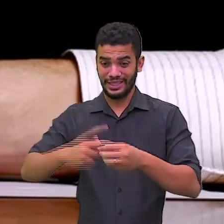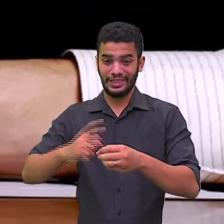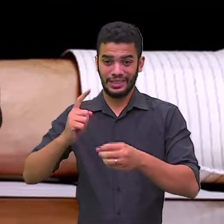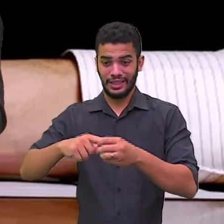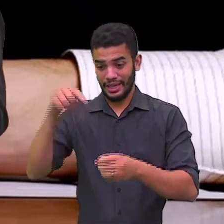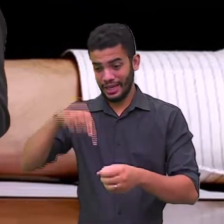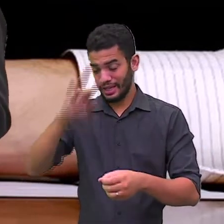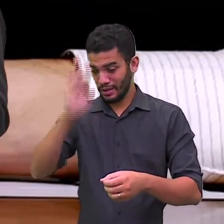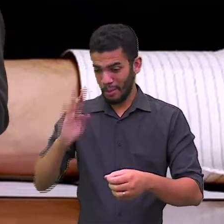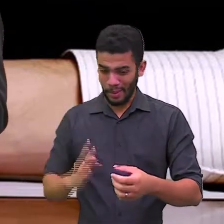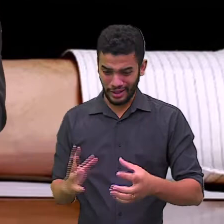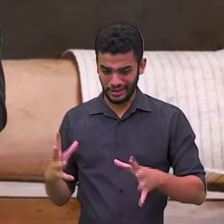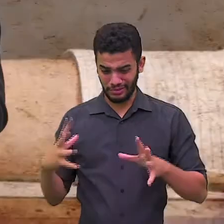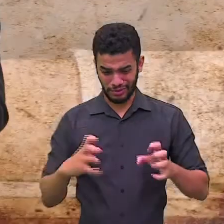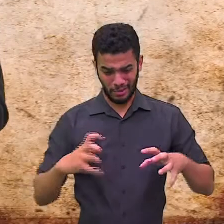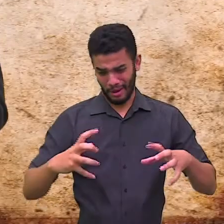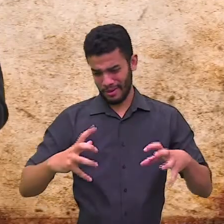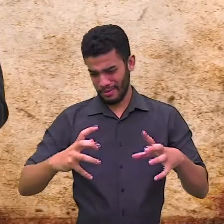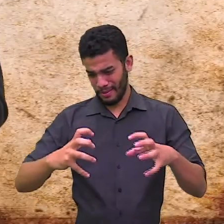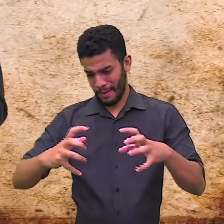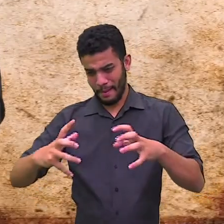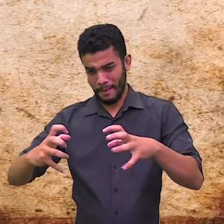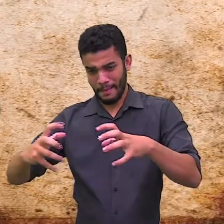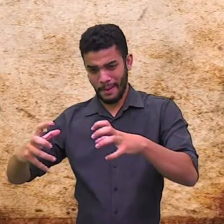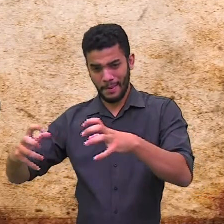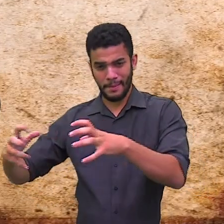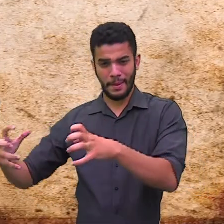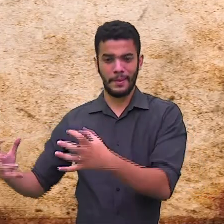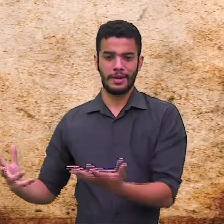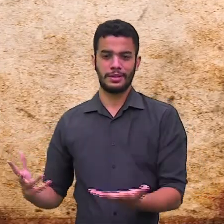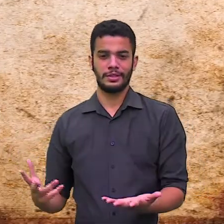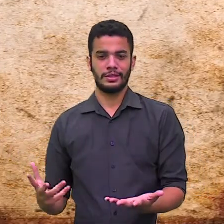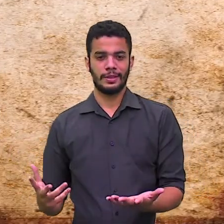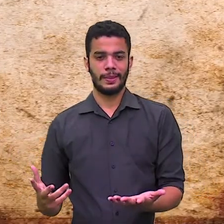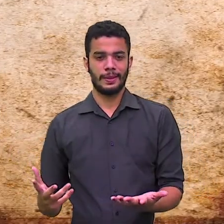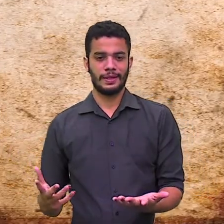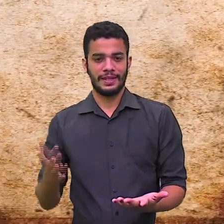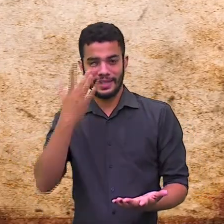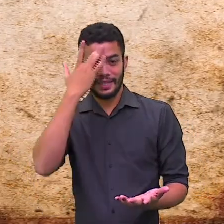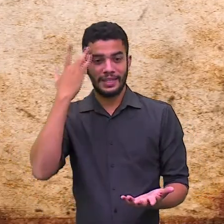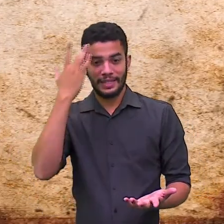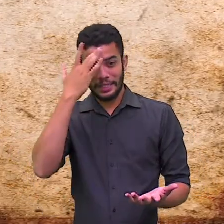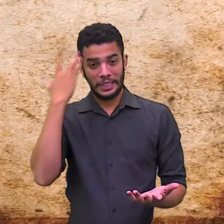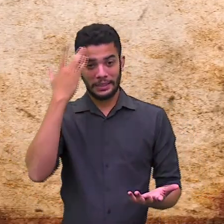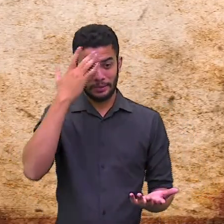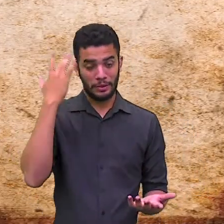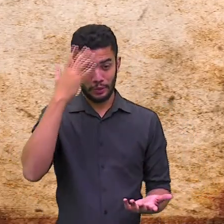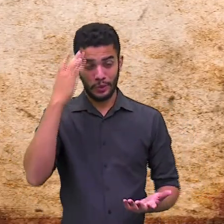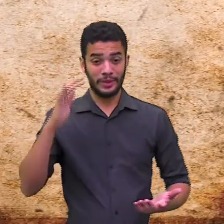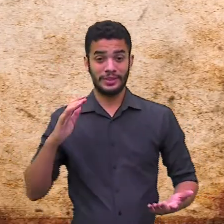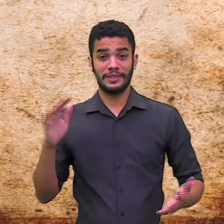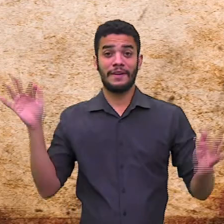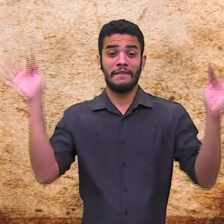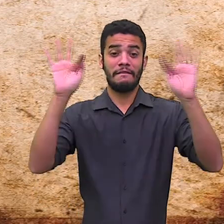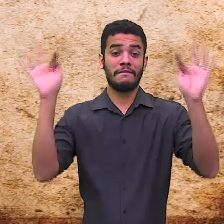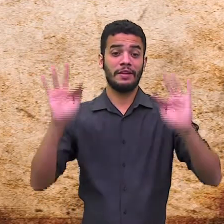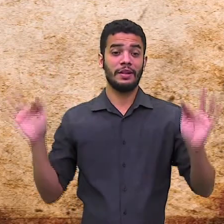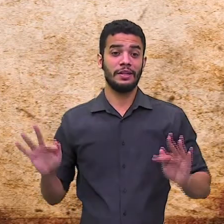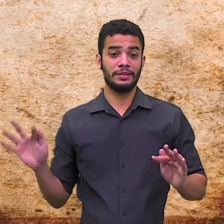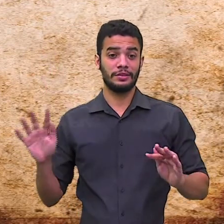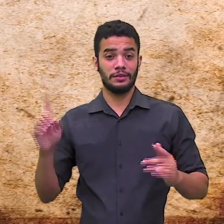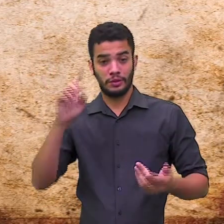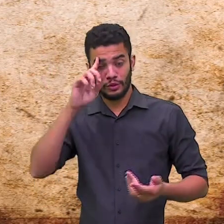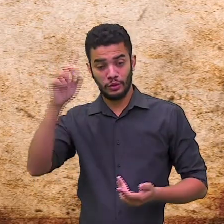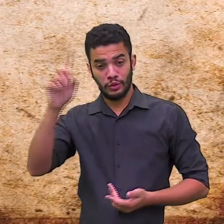reação da população mediante a lei foi de festa e as celebrações